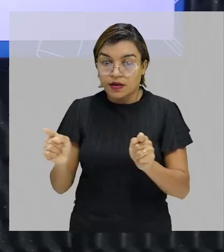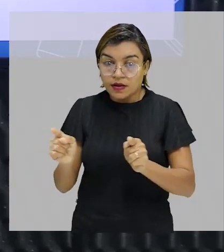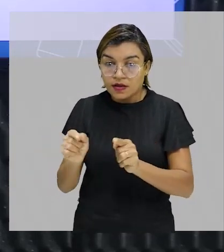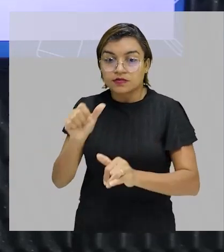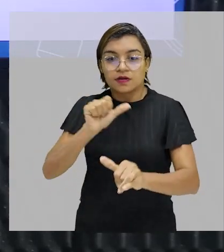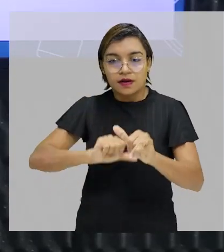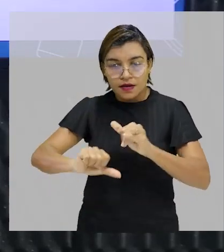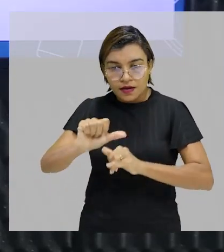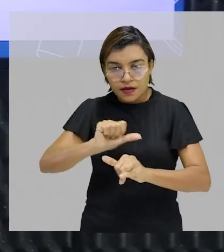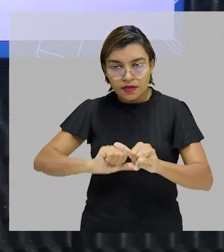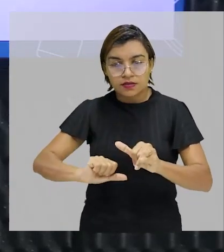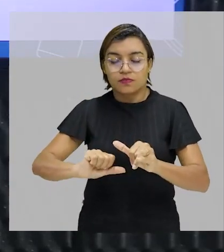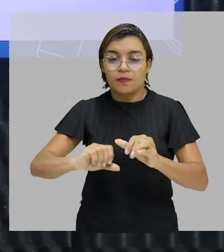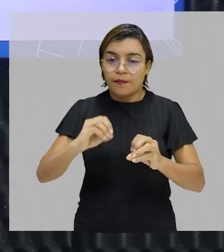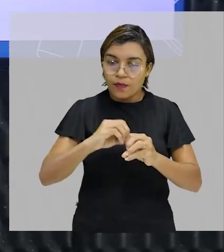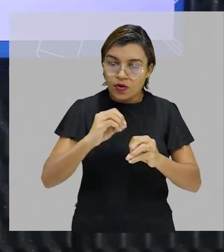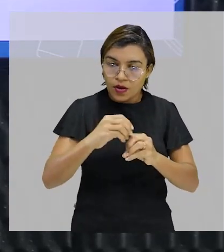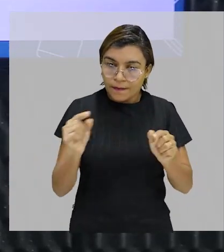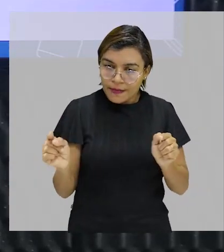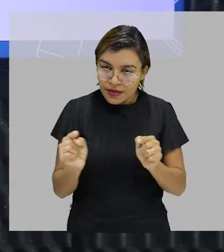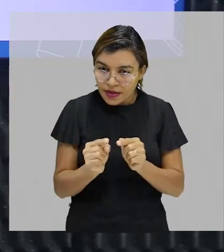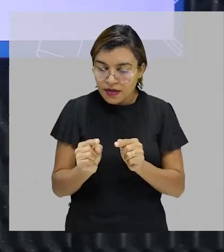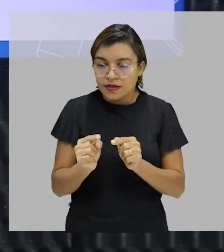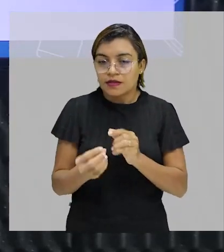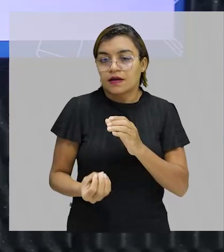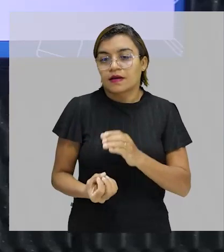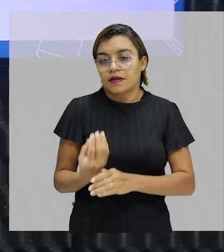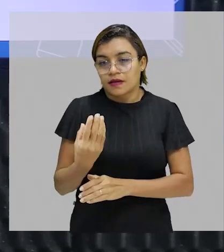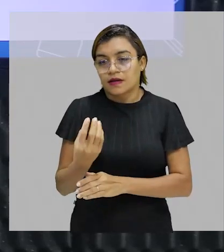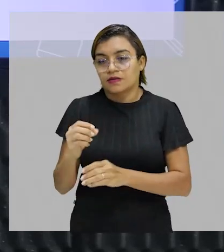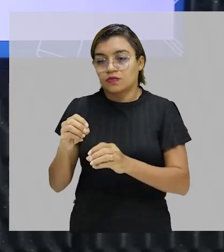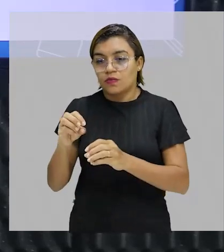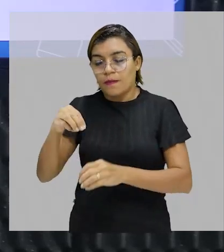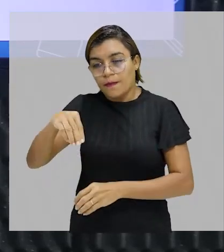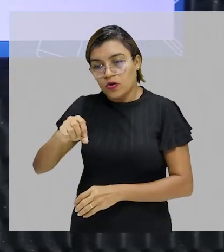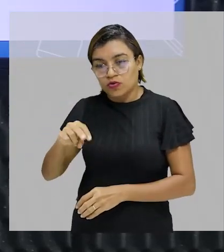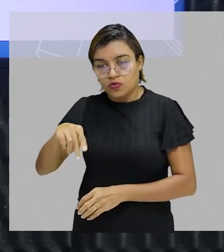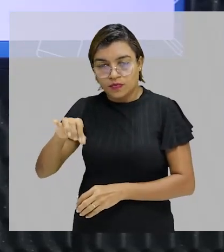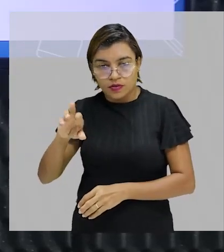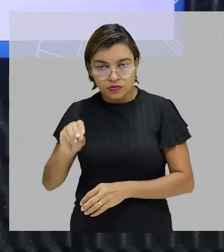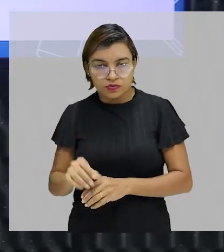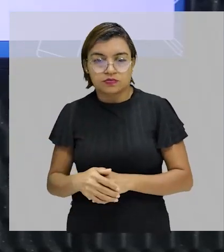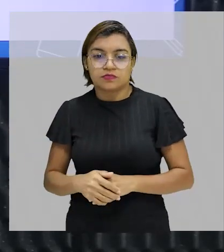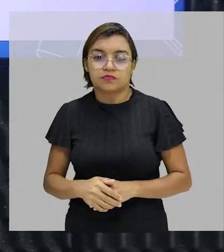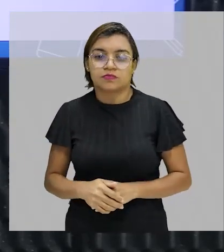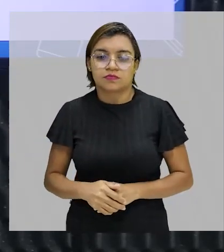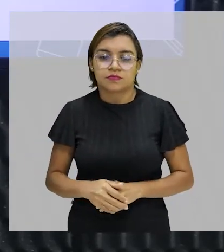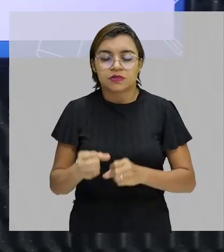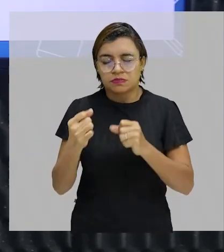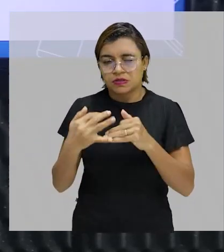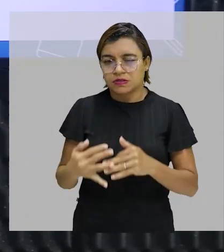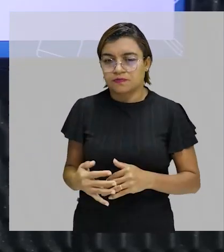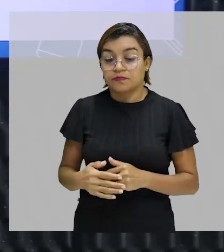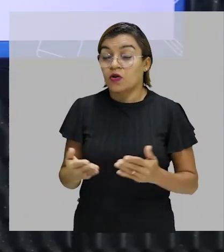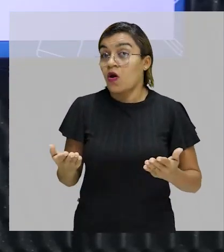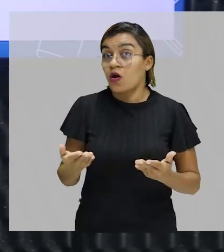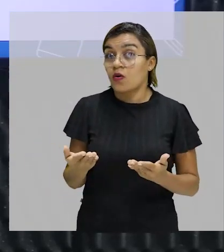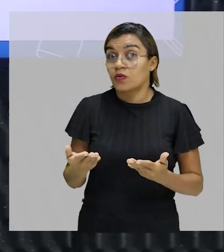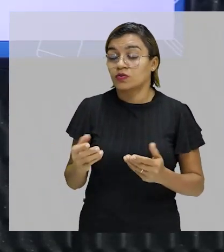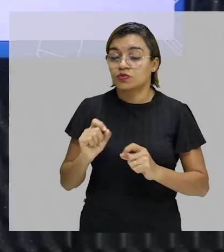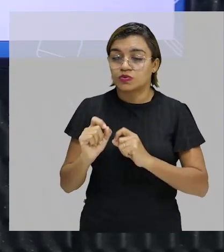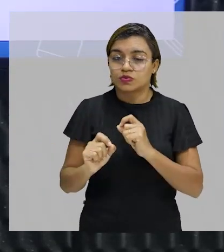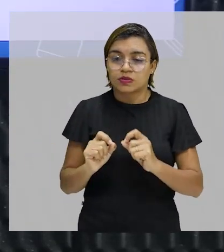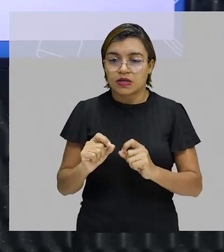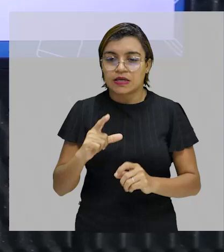reação de moléculas pequenas chamadas de monômeros, né? É a definição de polímeros. Atualmente,